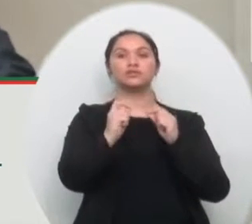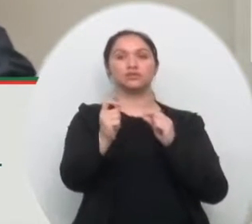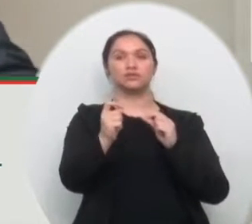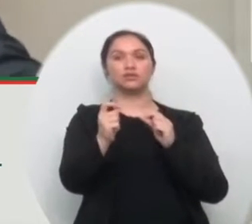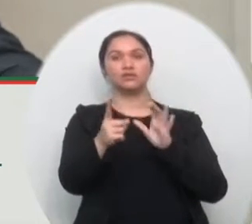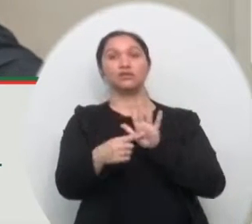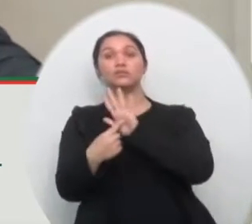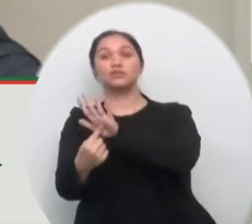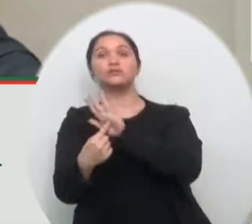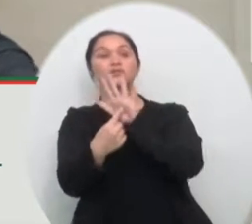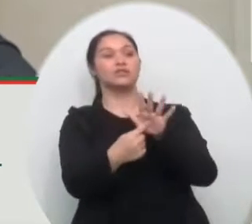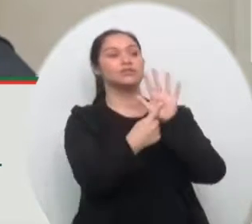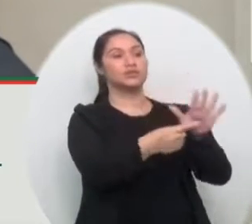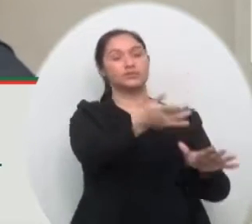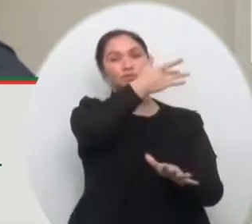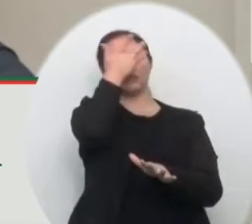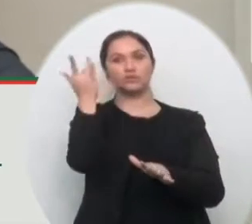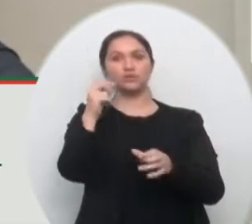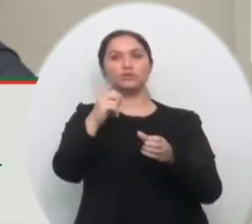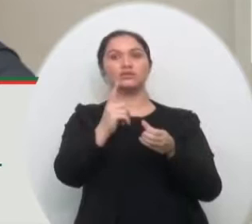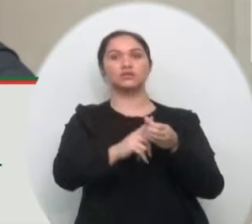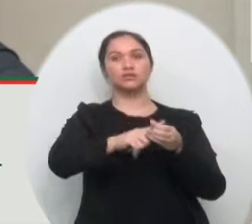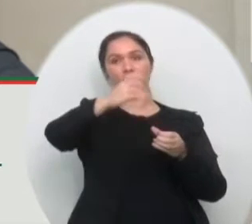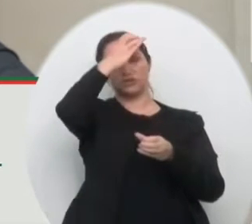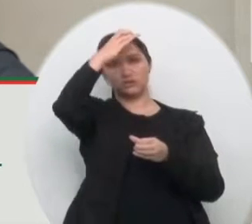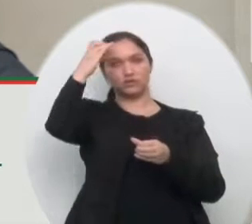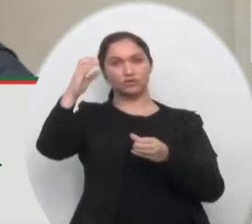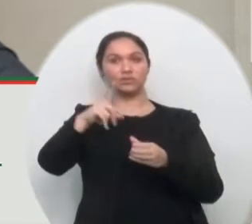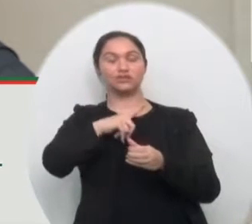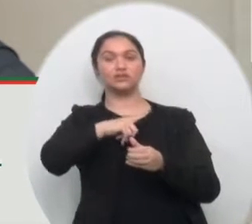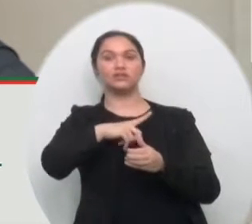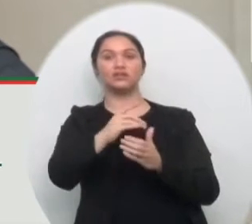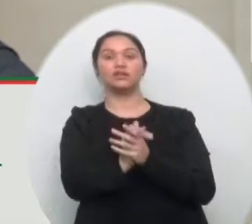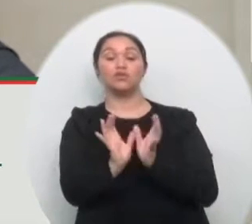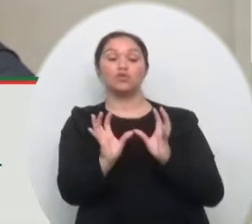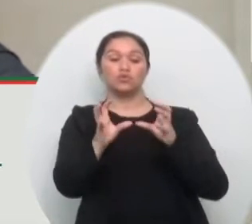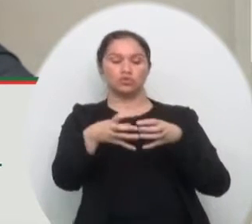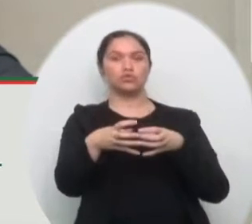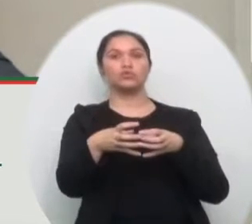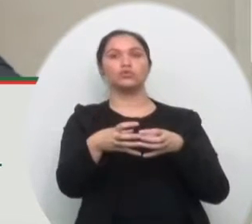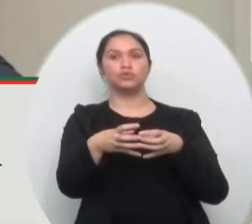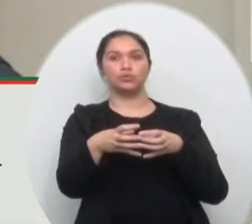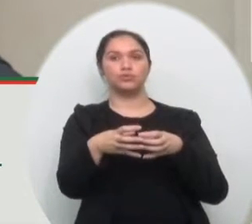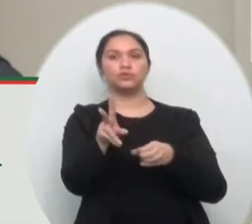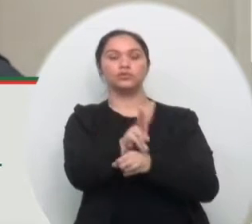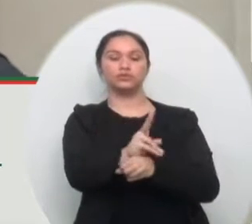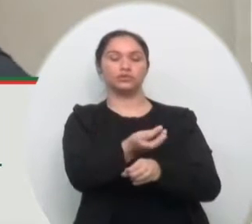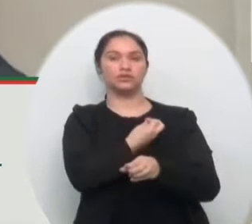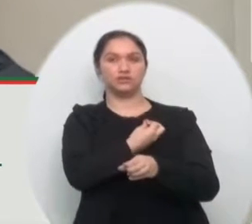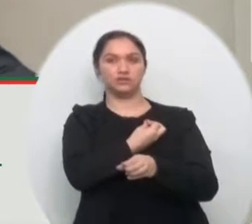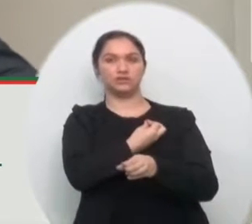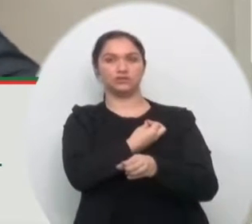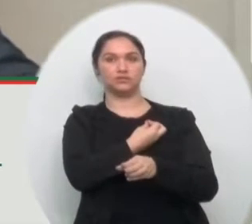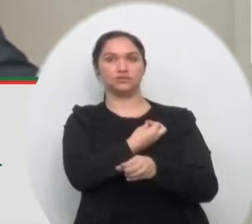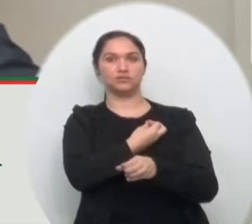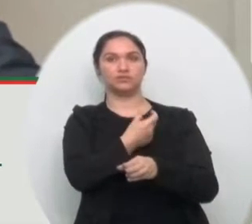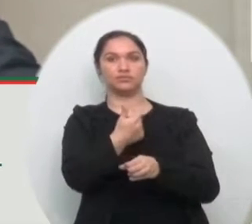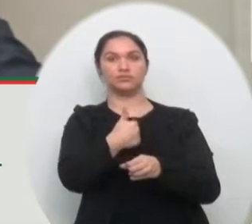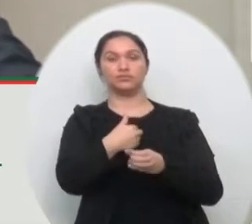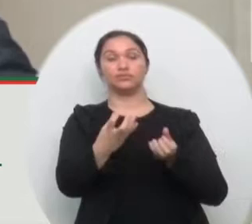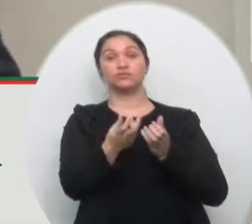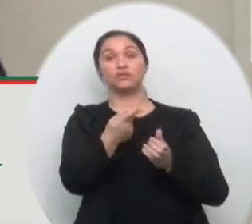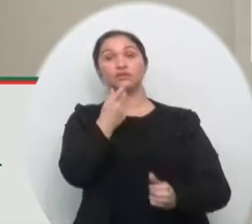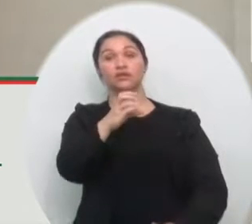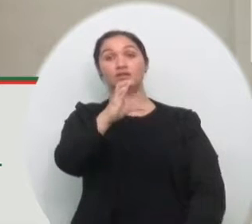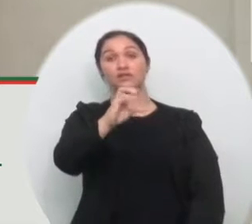proteção à vida. E são várias as instituições que fazem parte dessa rede. E eu faço aqui questão de falar também do número telefônico do CVV,